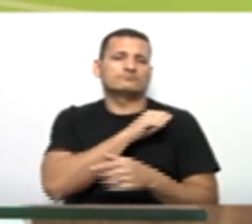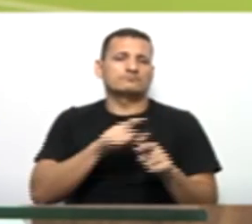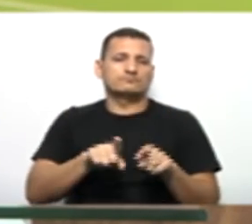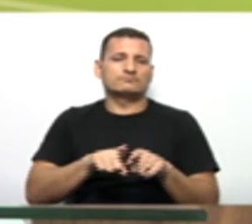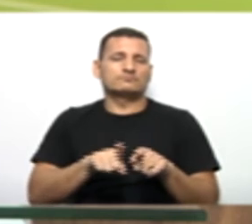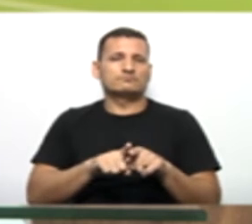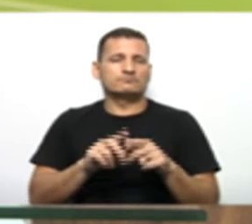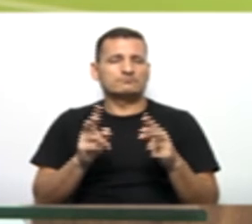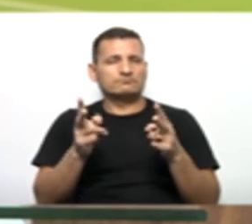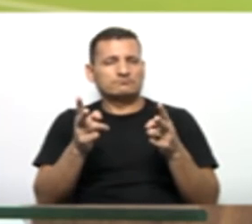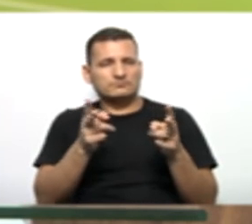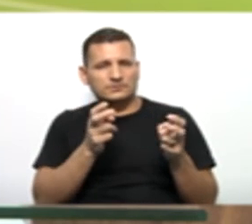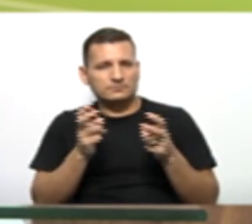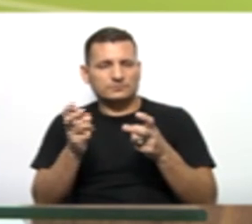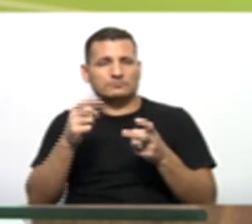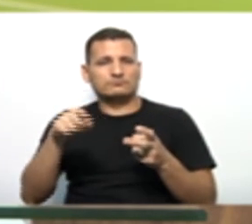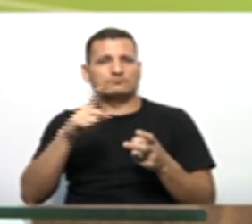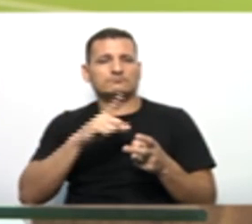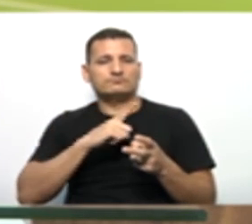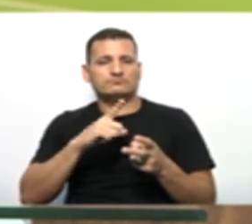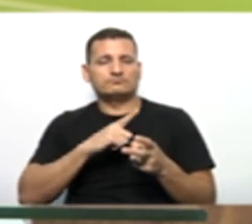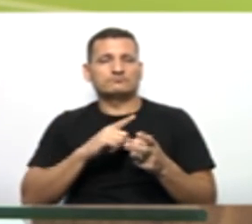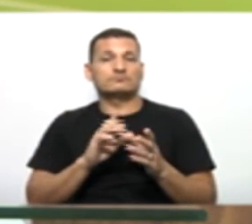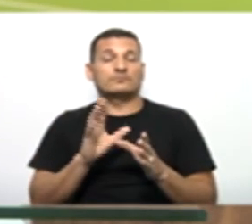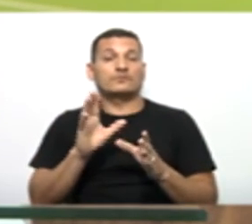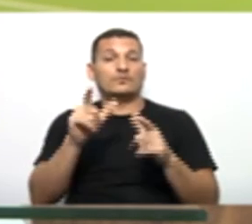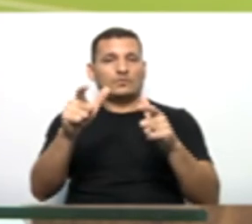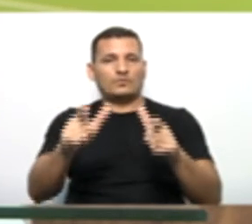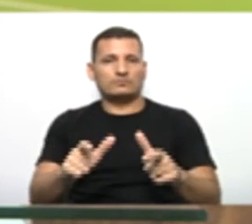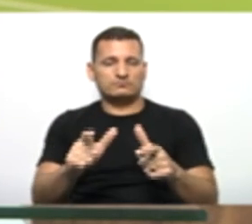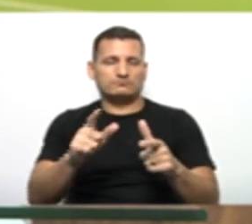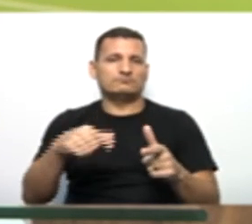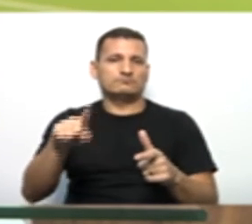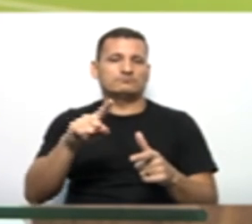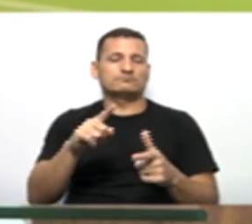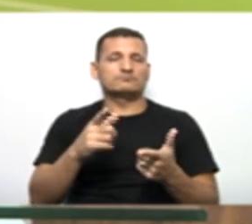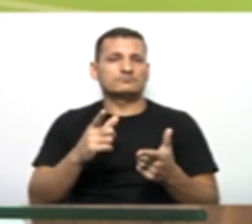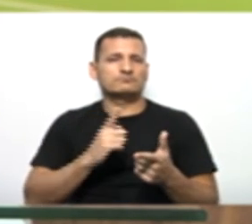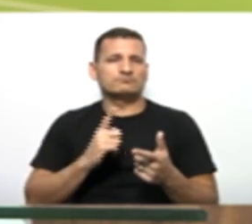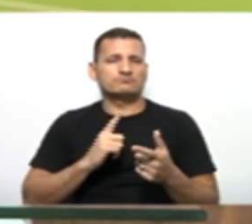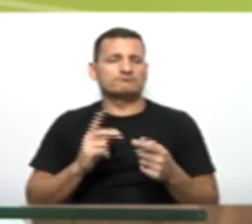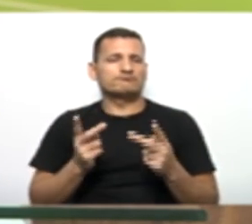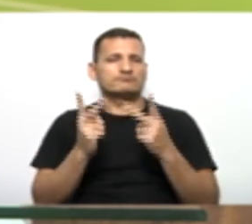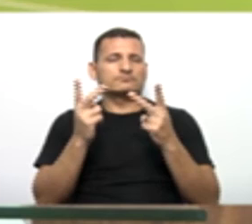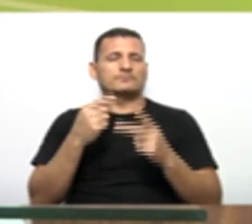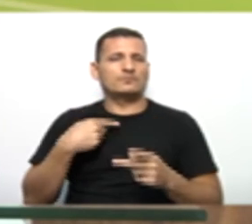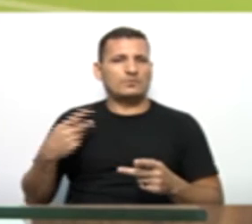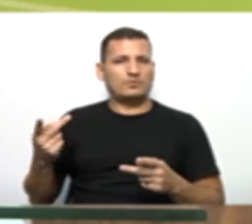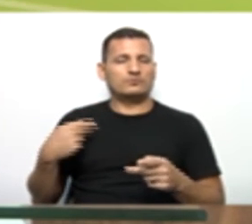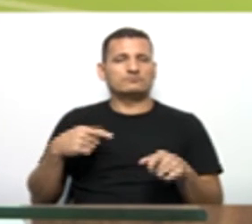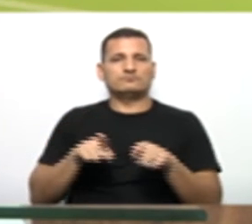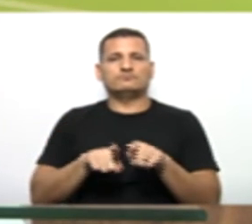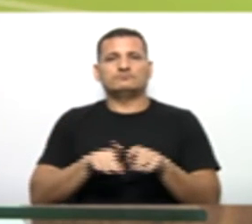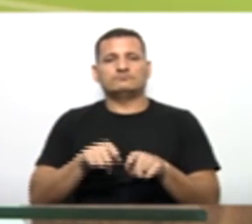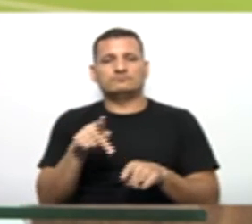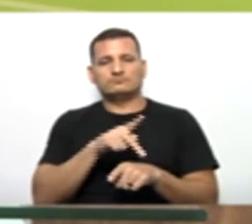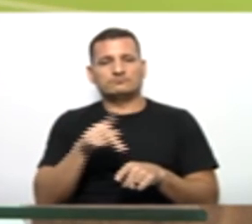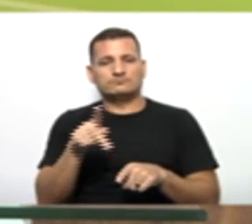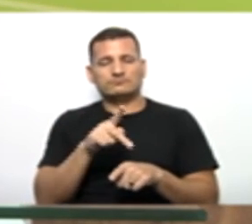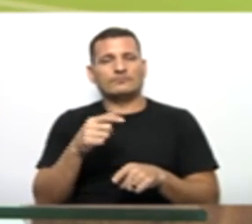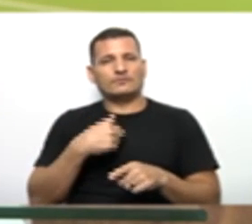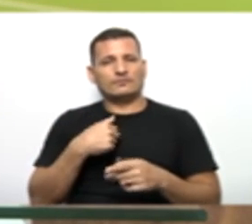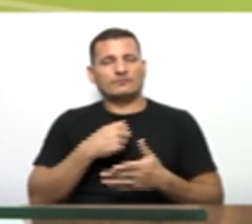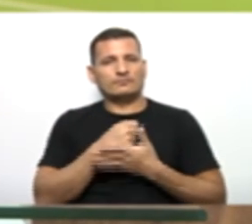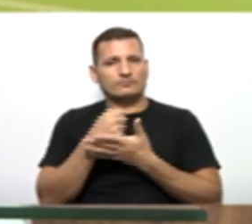da percepção que vocês estão tendo aí na localidade de vocês. Isso enriquece também para a gente enquanto professor, eu que estou